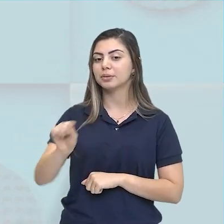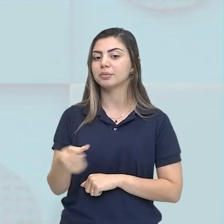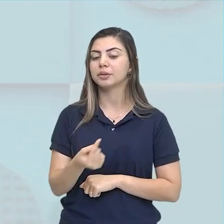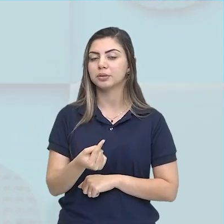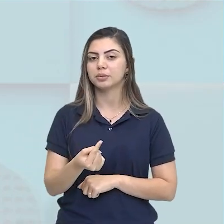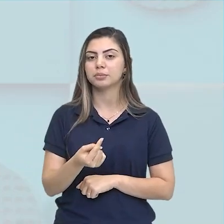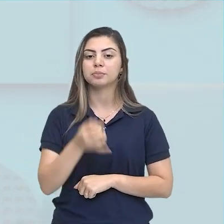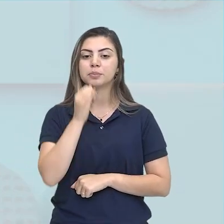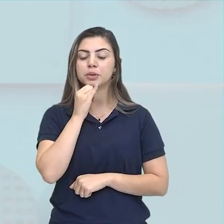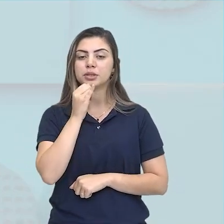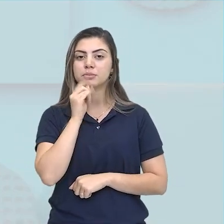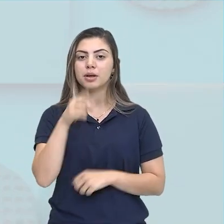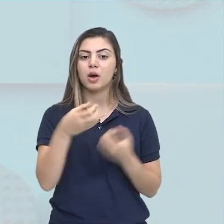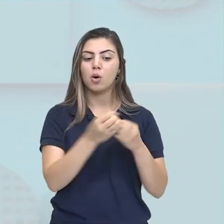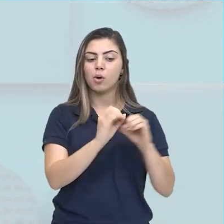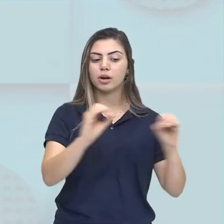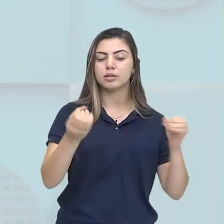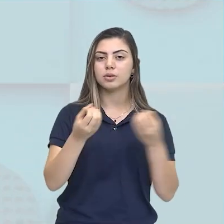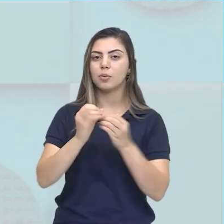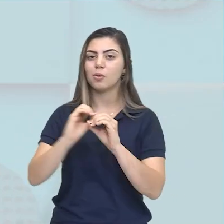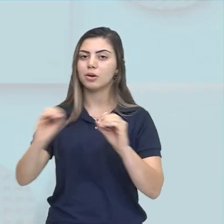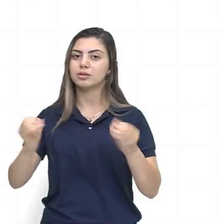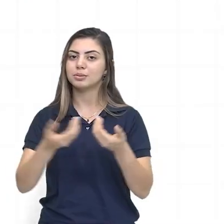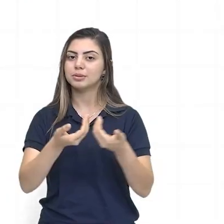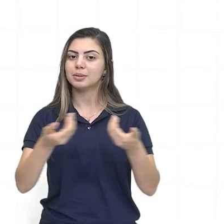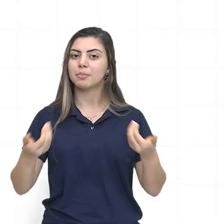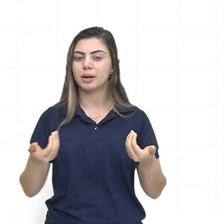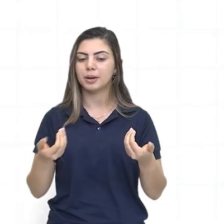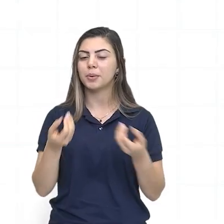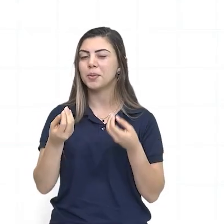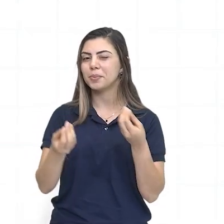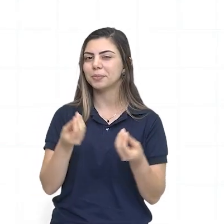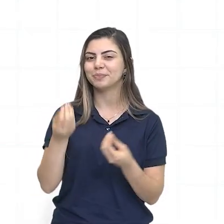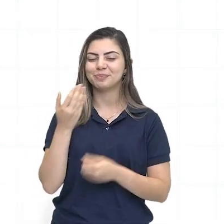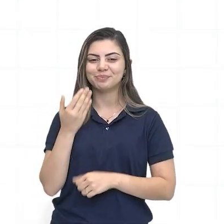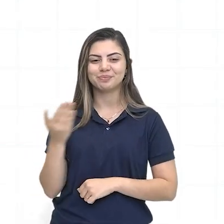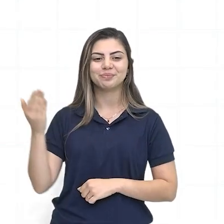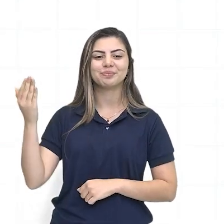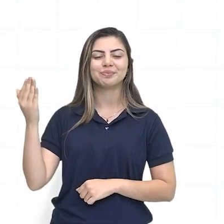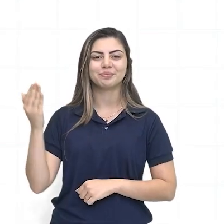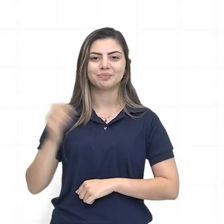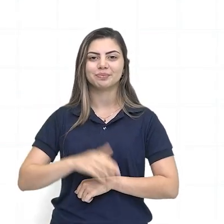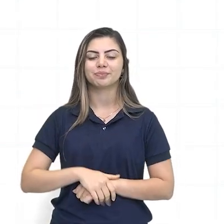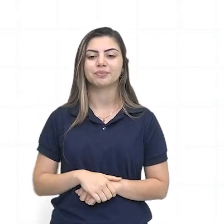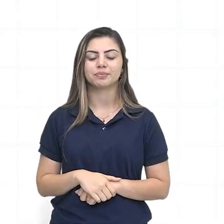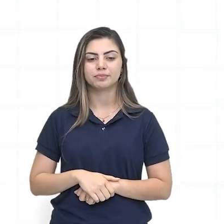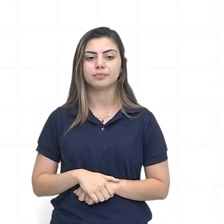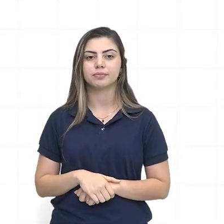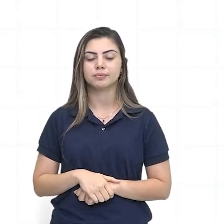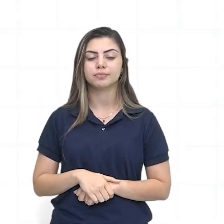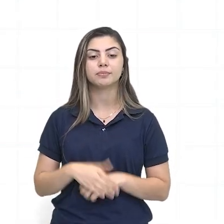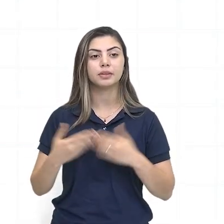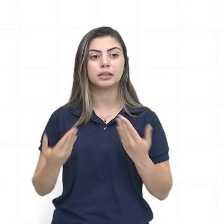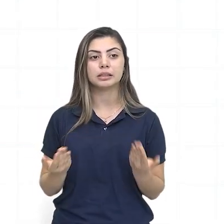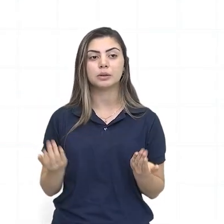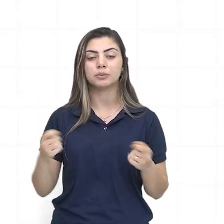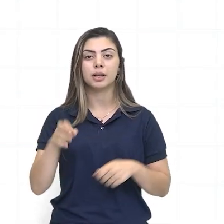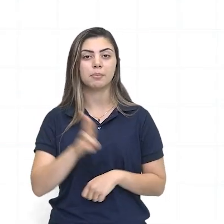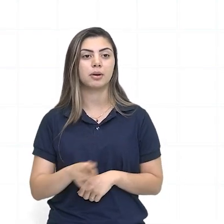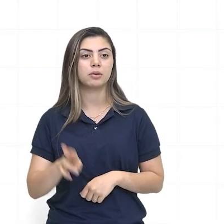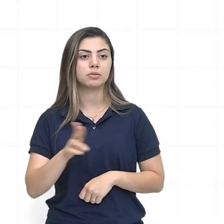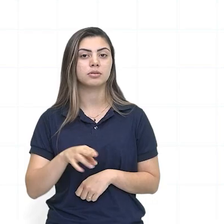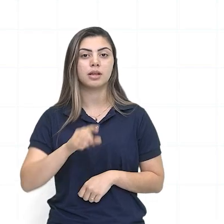para separar orações. Vamos ver então? Veja. Eu utilizo a vírgula